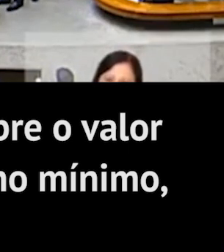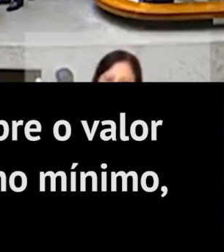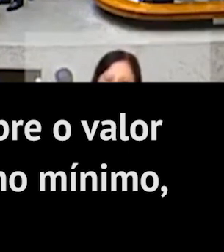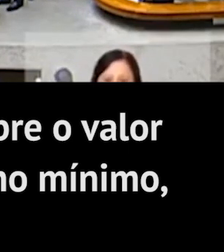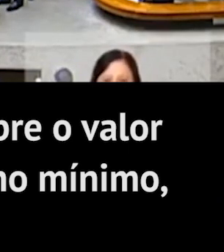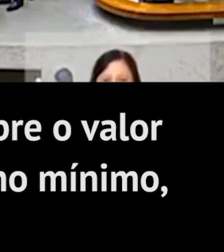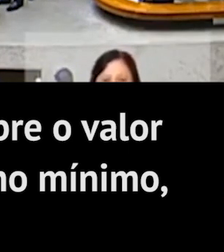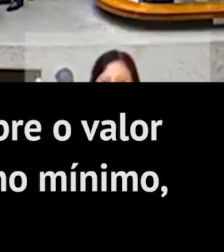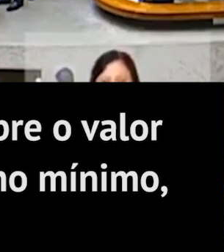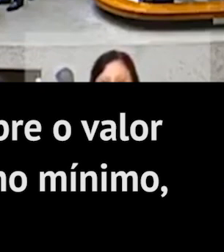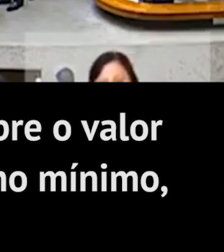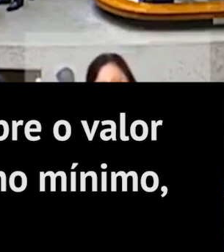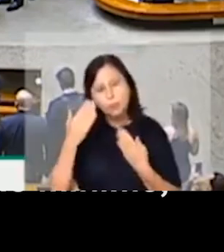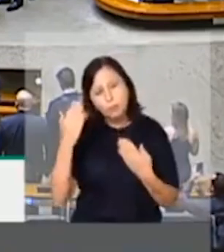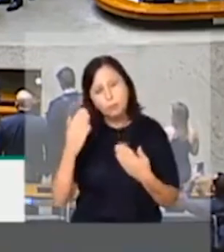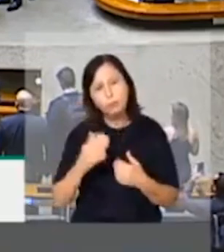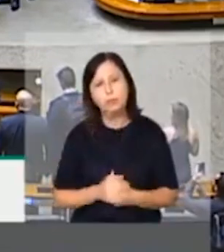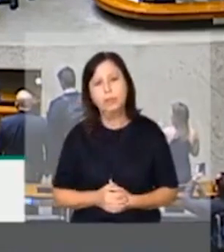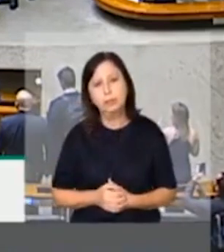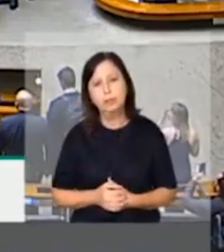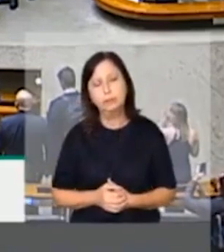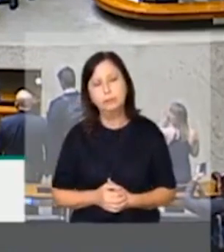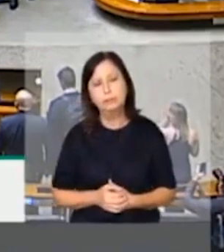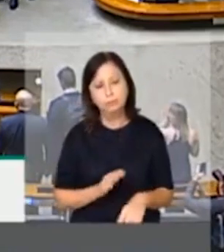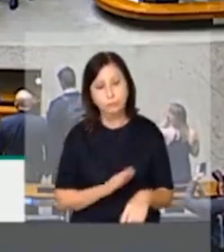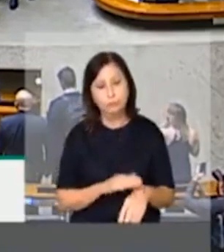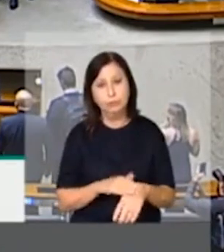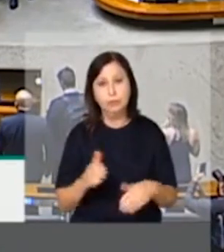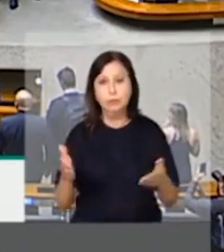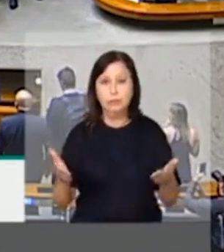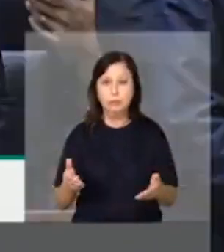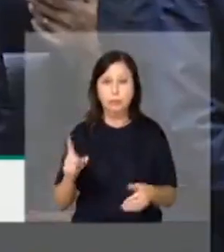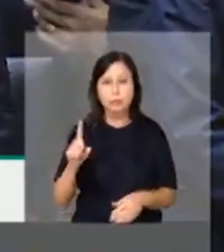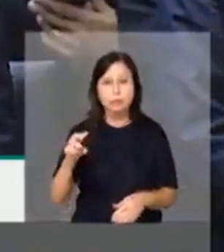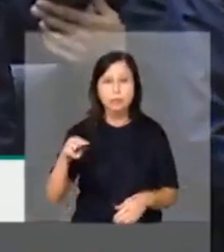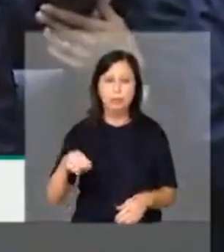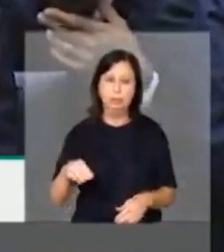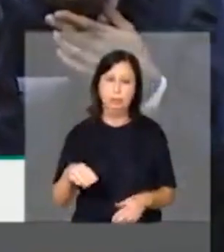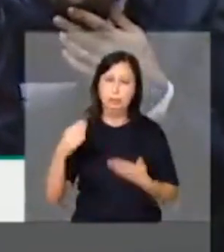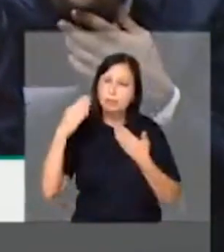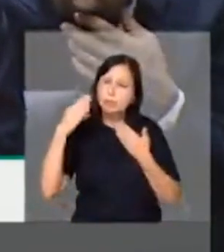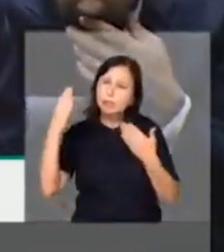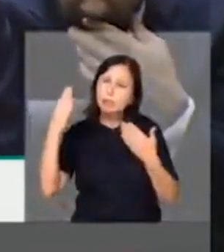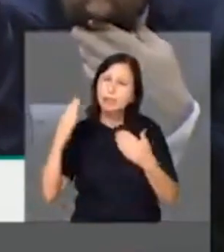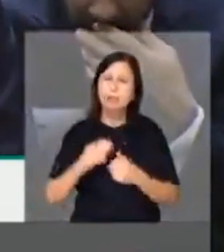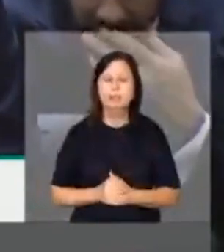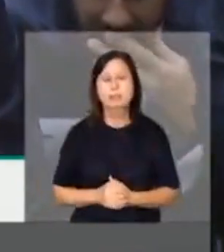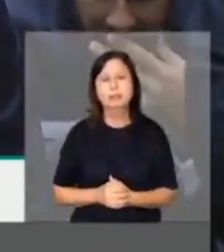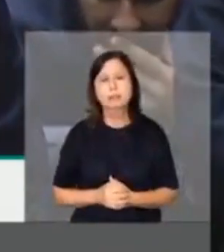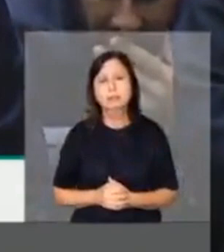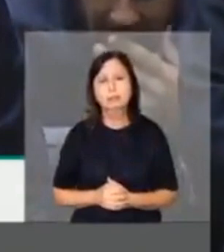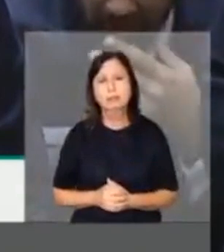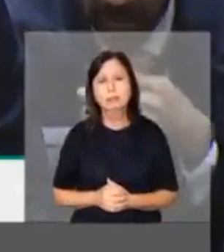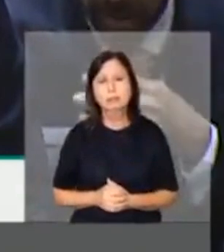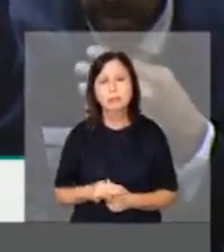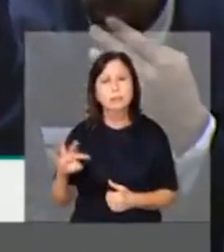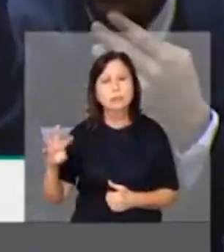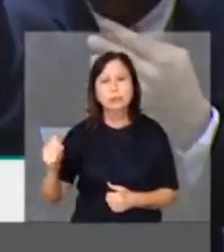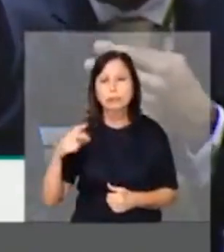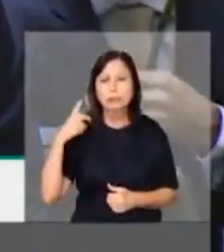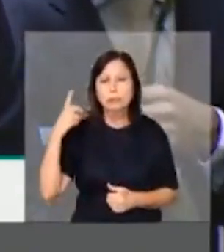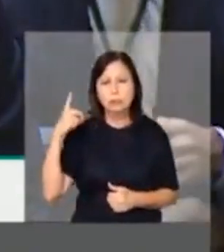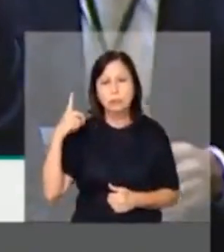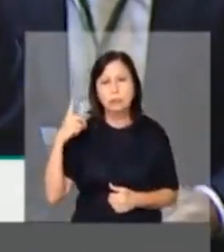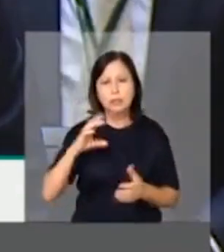bom, presidente, muito obrigado pela oportunidade. Um minuto apenas para agradecer aos deputados do